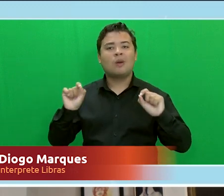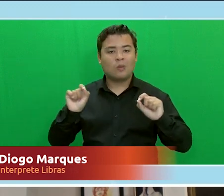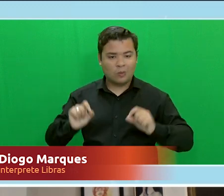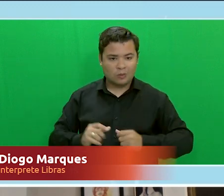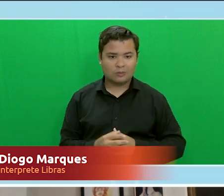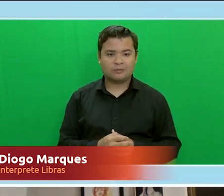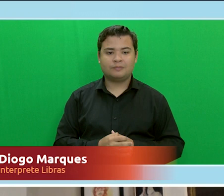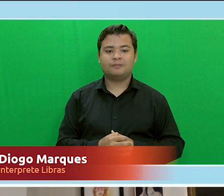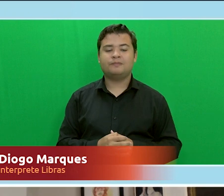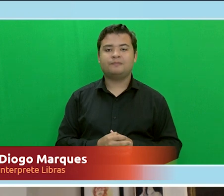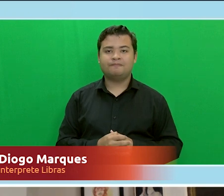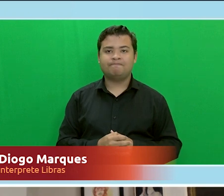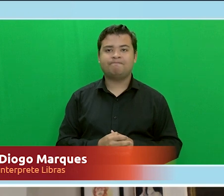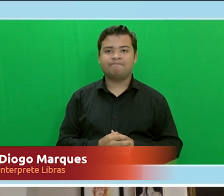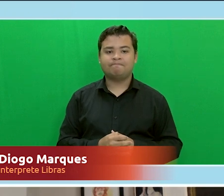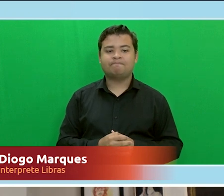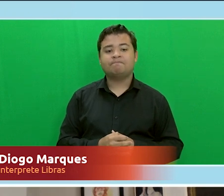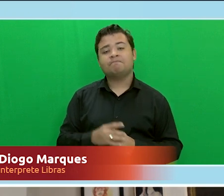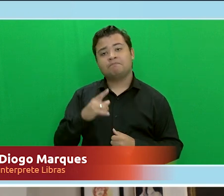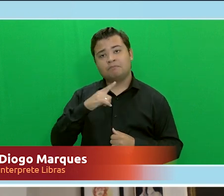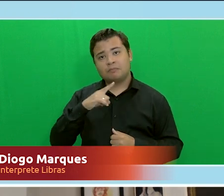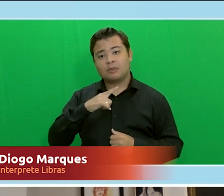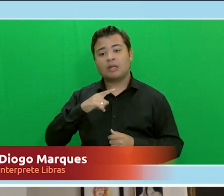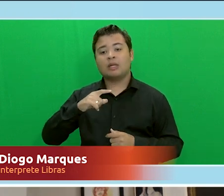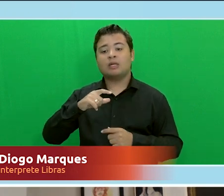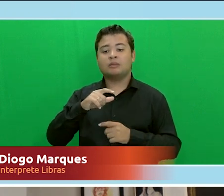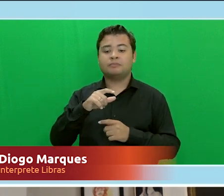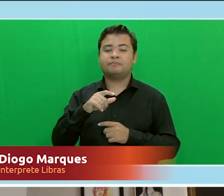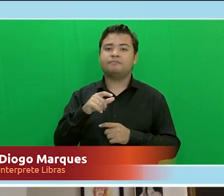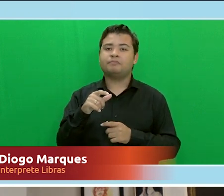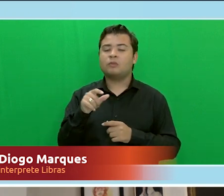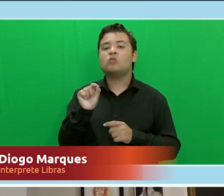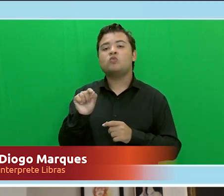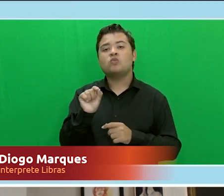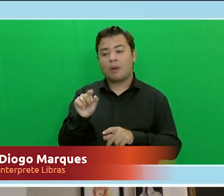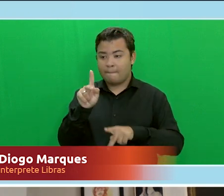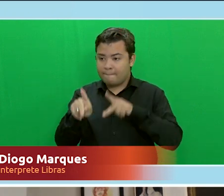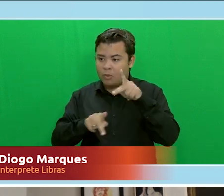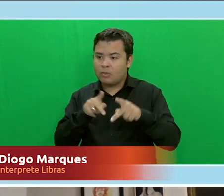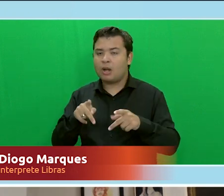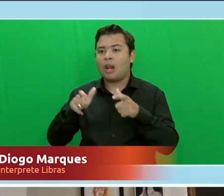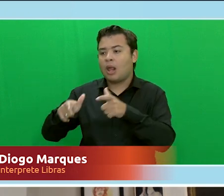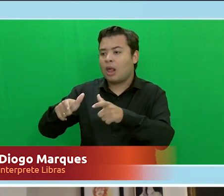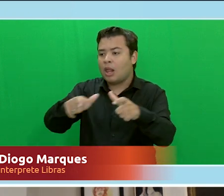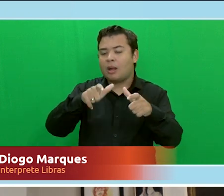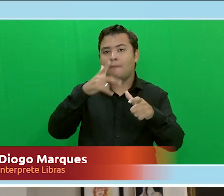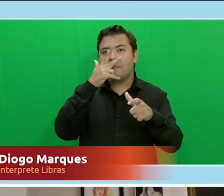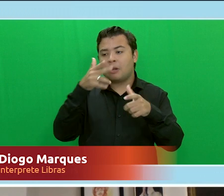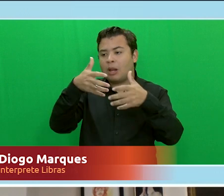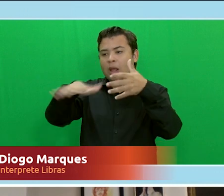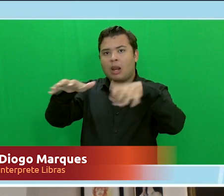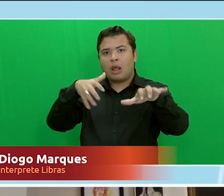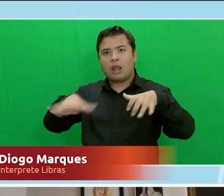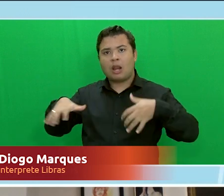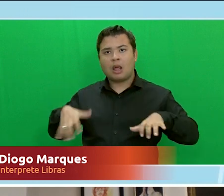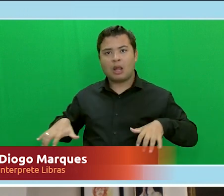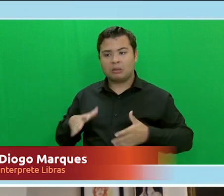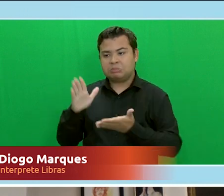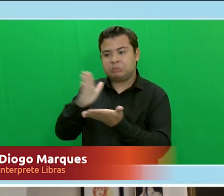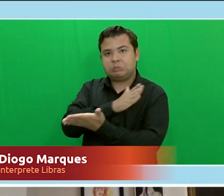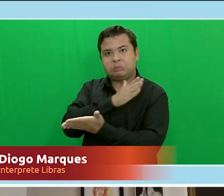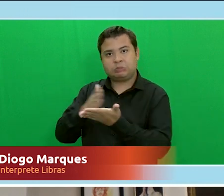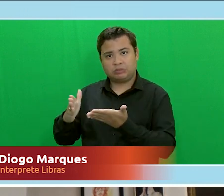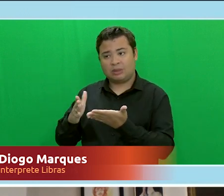hoje é a diferença socioespacial, né? A segregação socioespacial